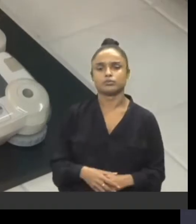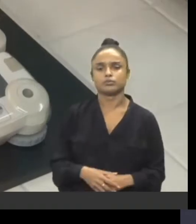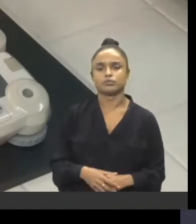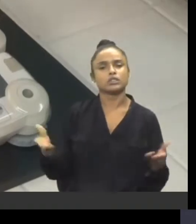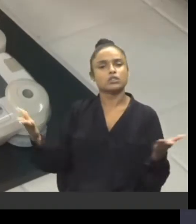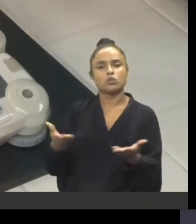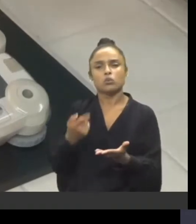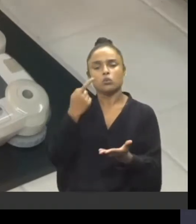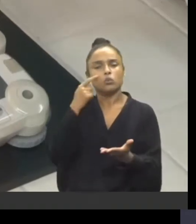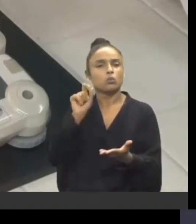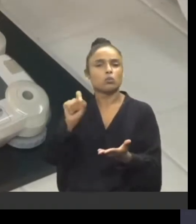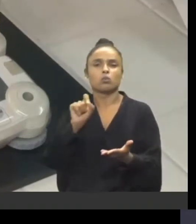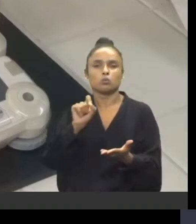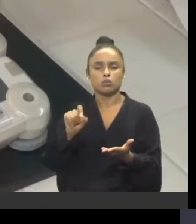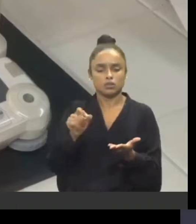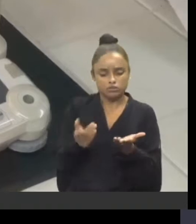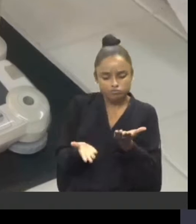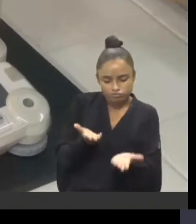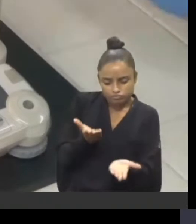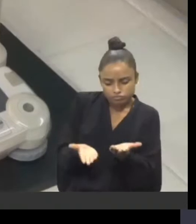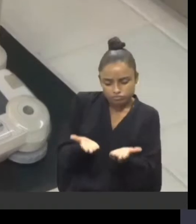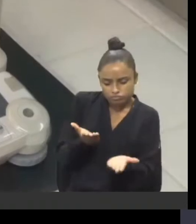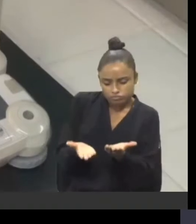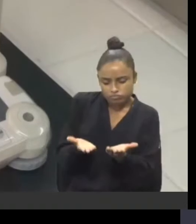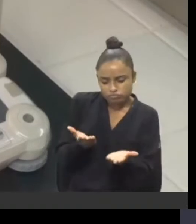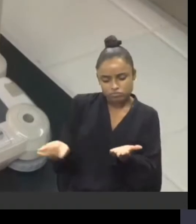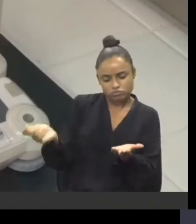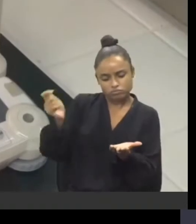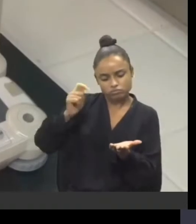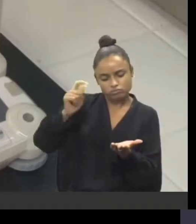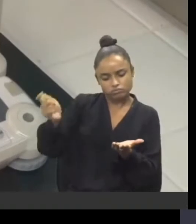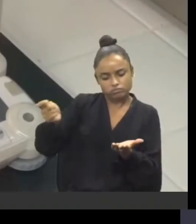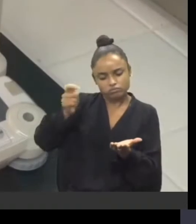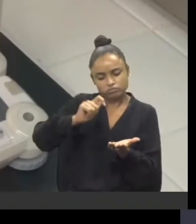E nós vamos realizar então a pesagem do composto.